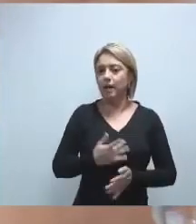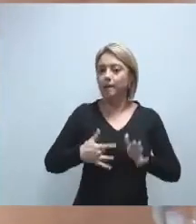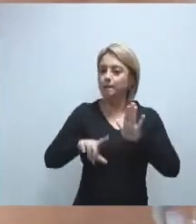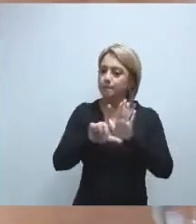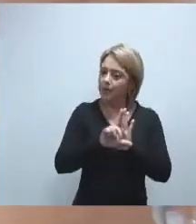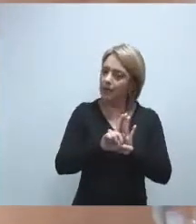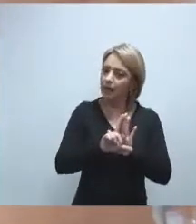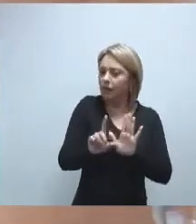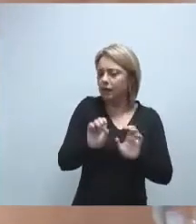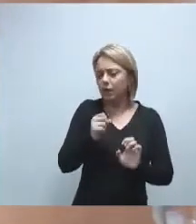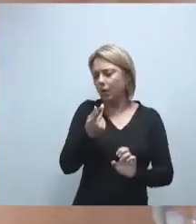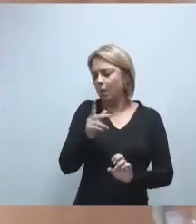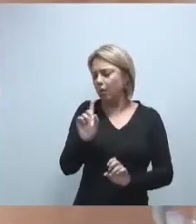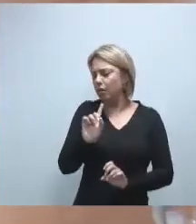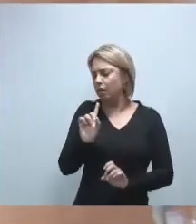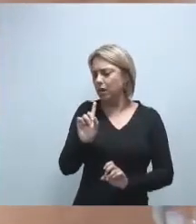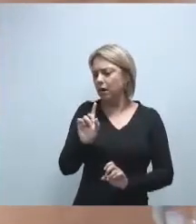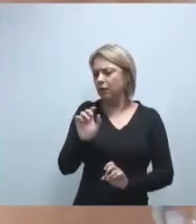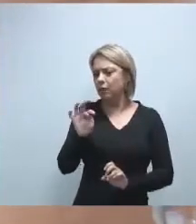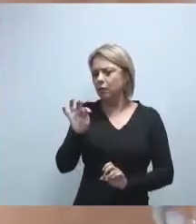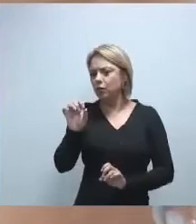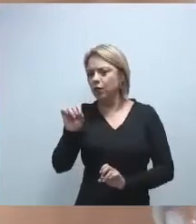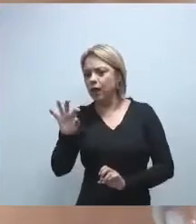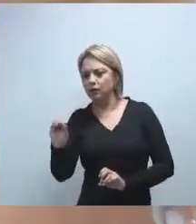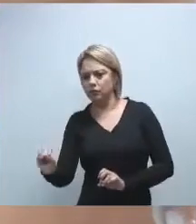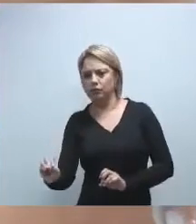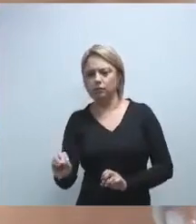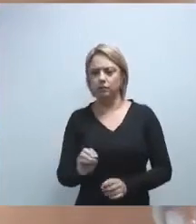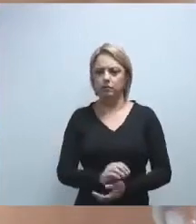ou não do ato coator